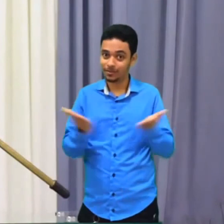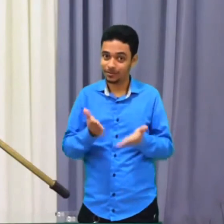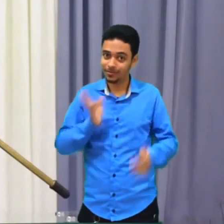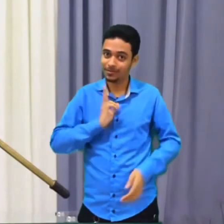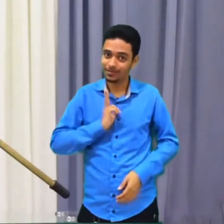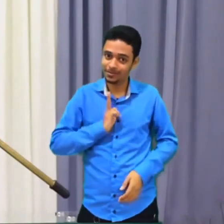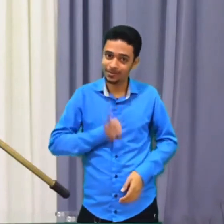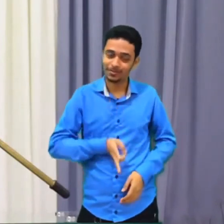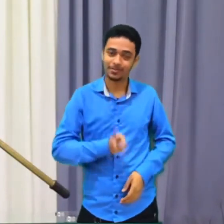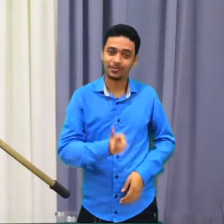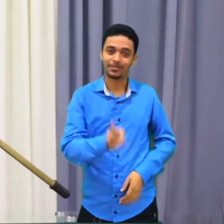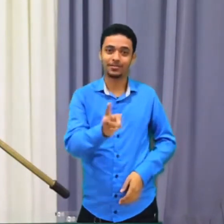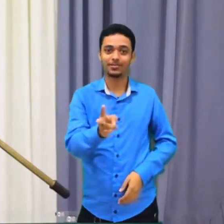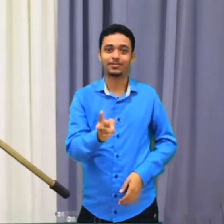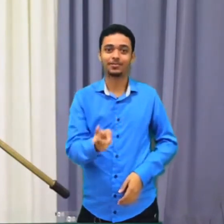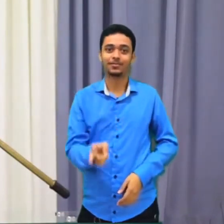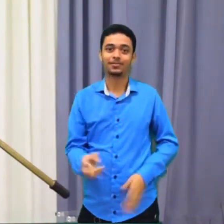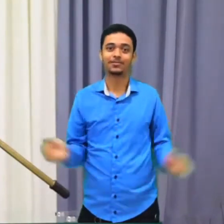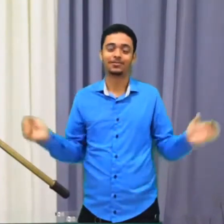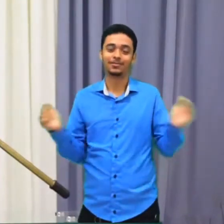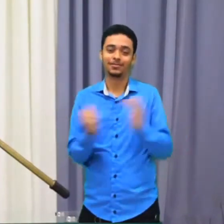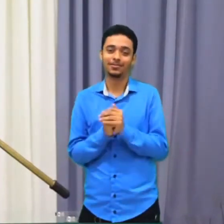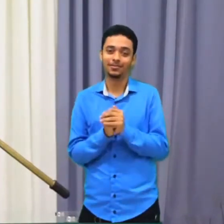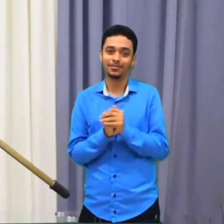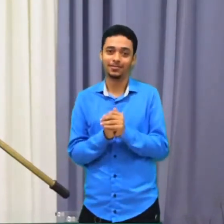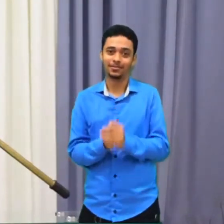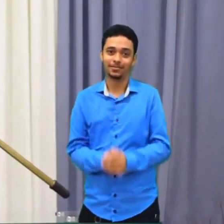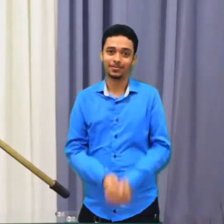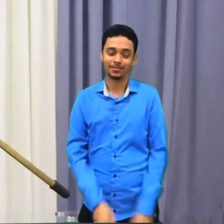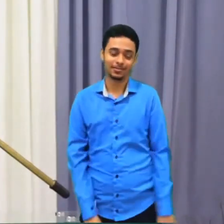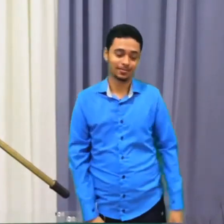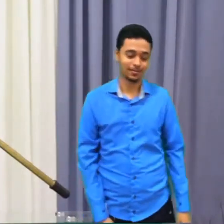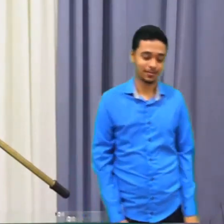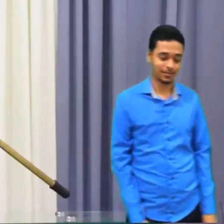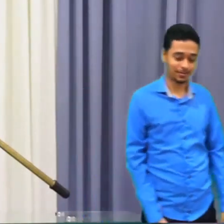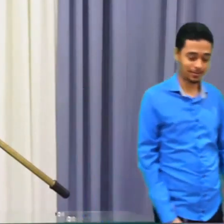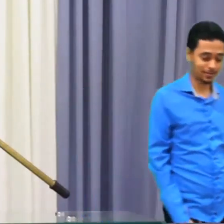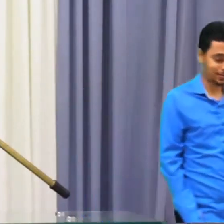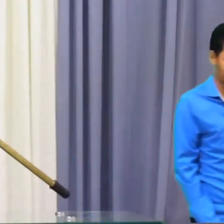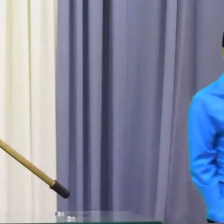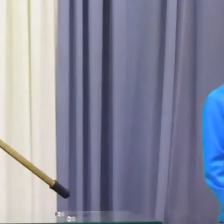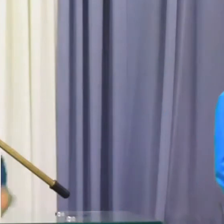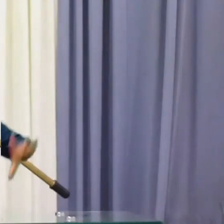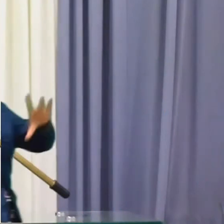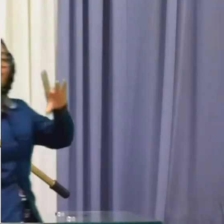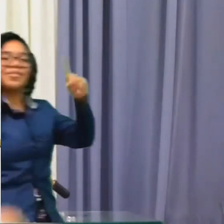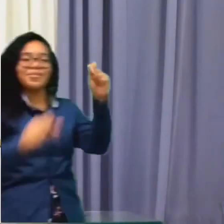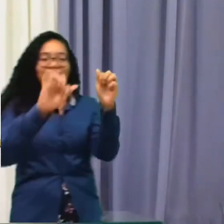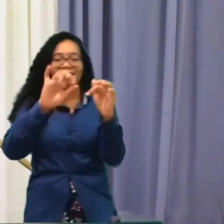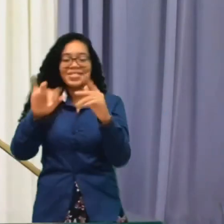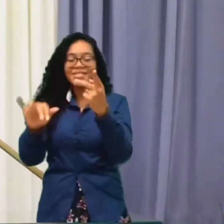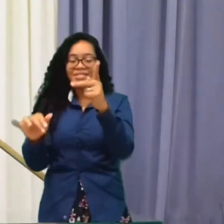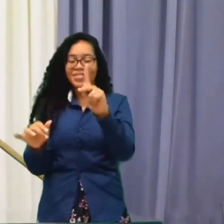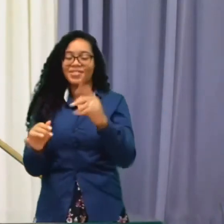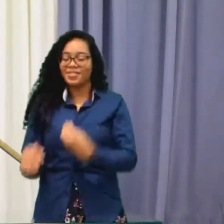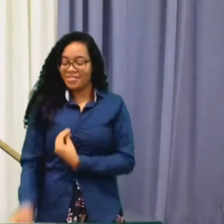e para todo sempre. Amém. Deus abençoe a sua vida de um modo todo